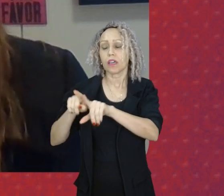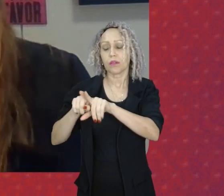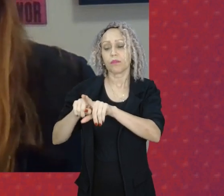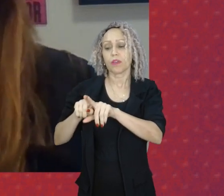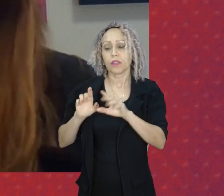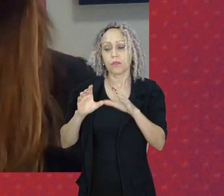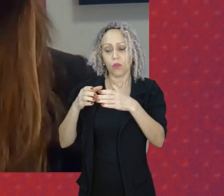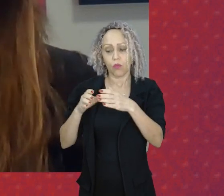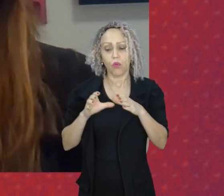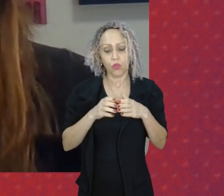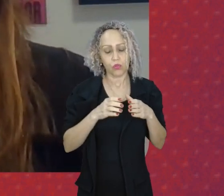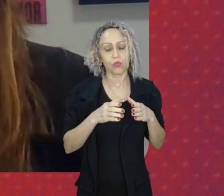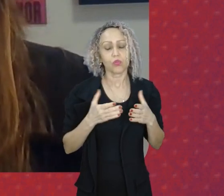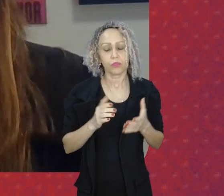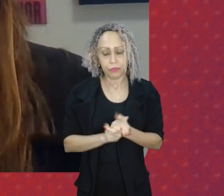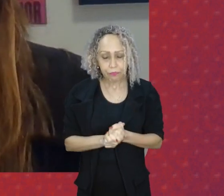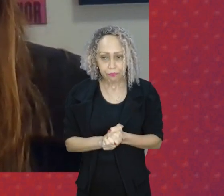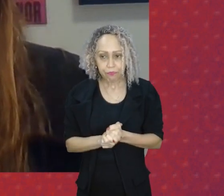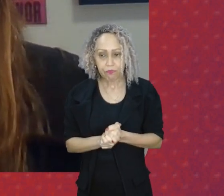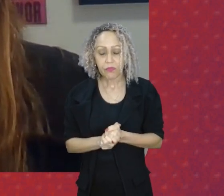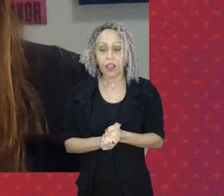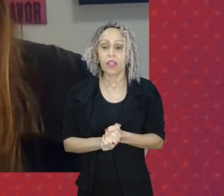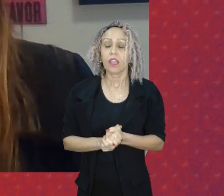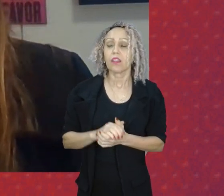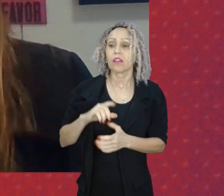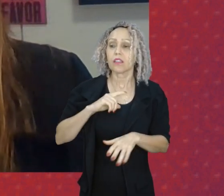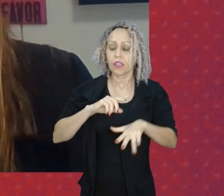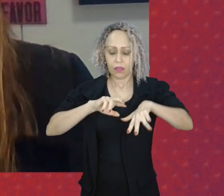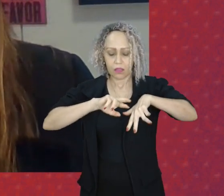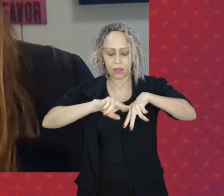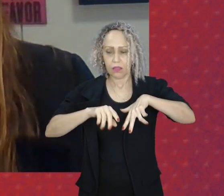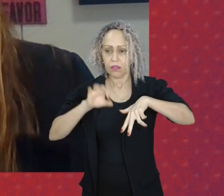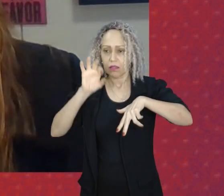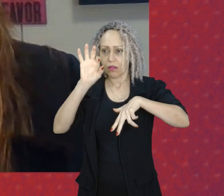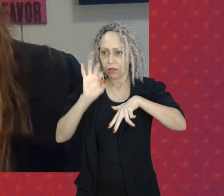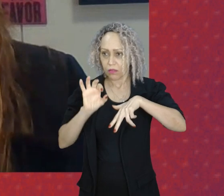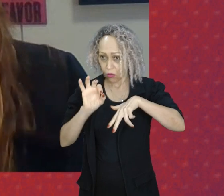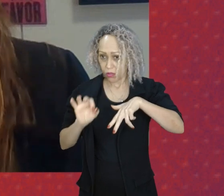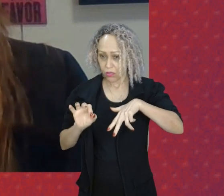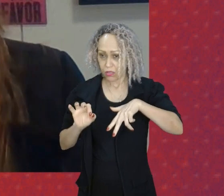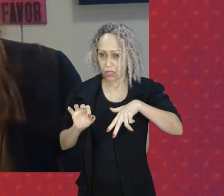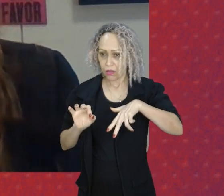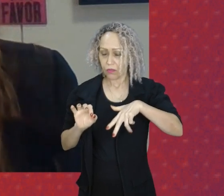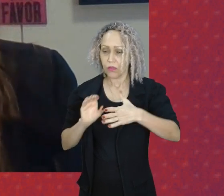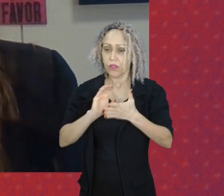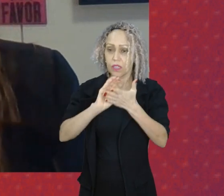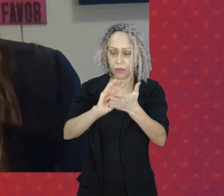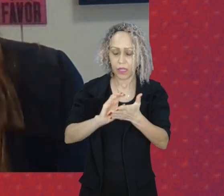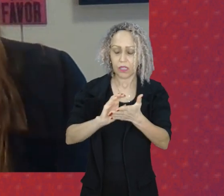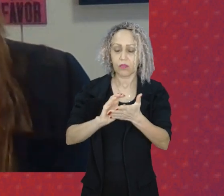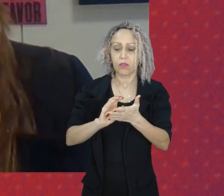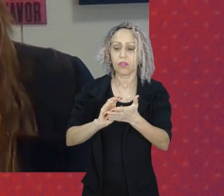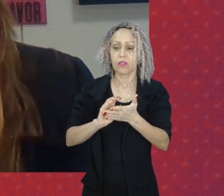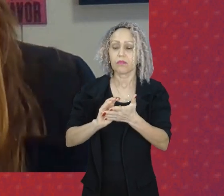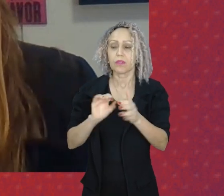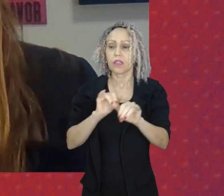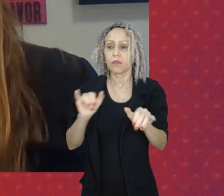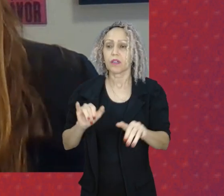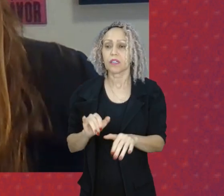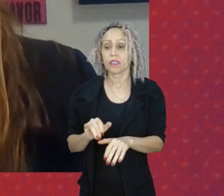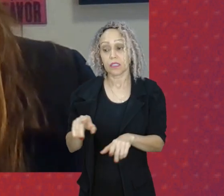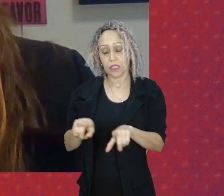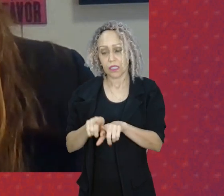Então, hoje a gente também tem, além das cotas de gênero, de financiamento de campanhas, a gente também tem as cotas raciais. Então, isso